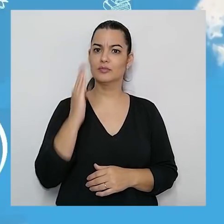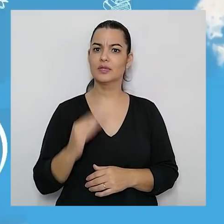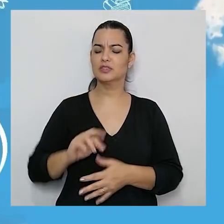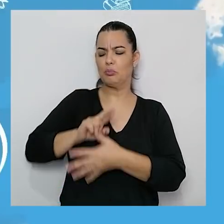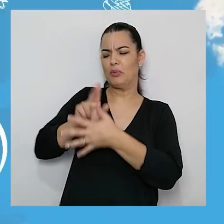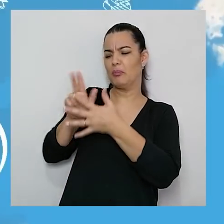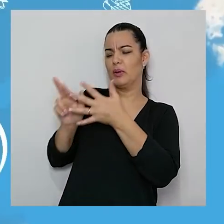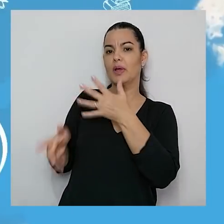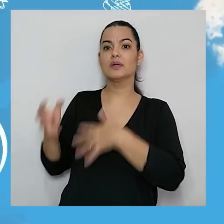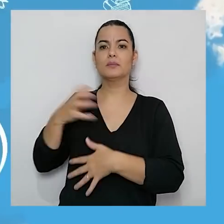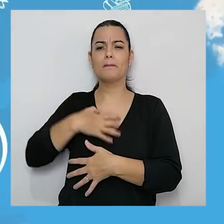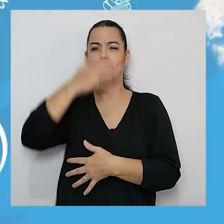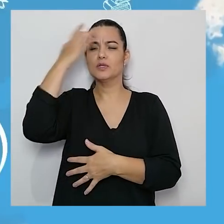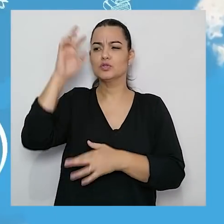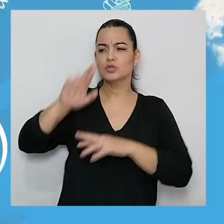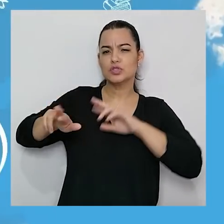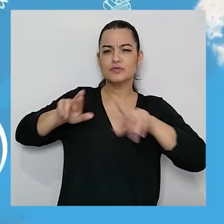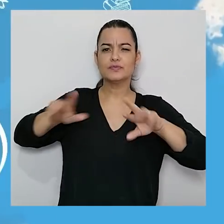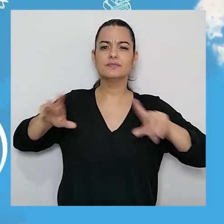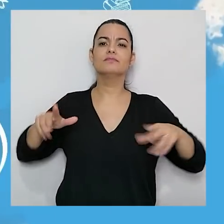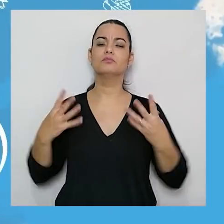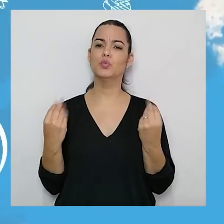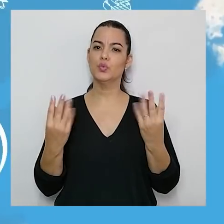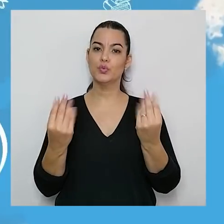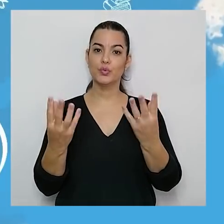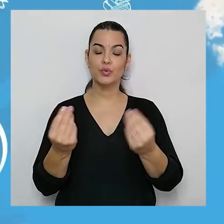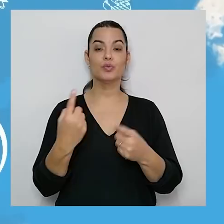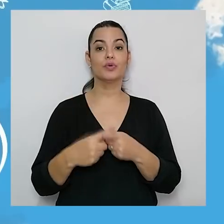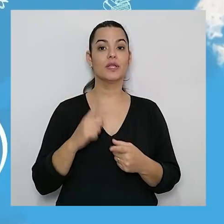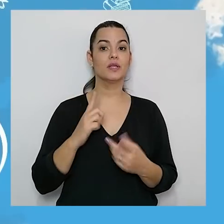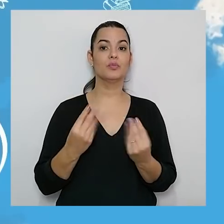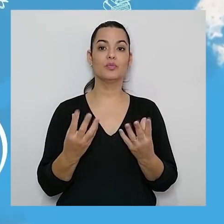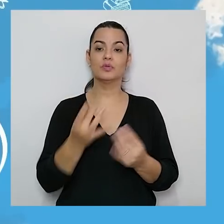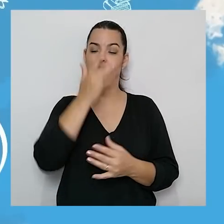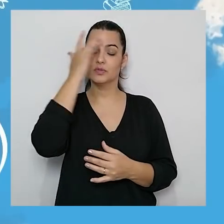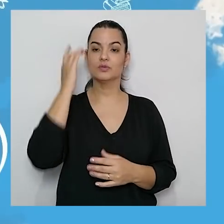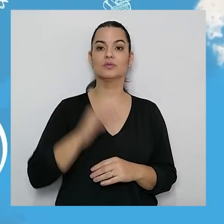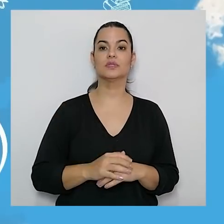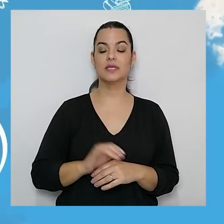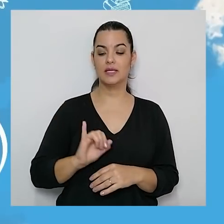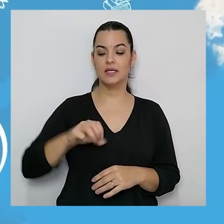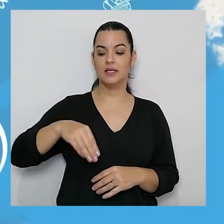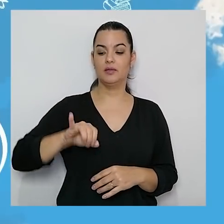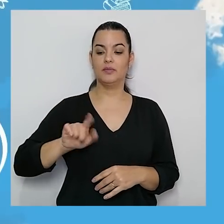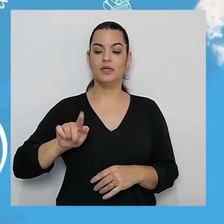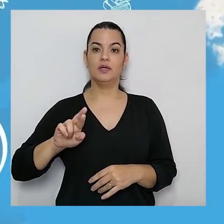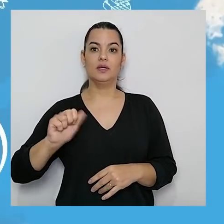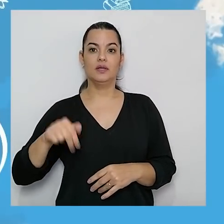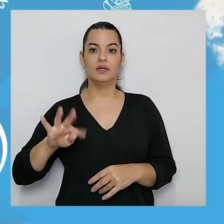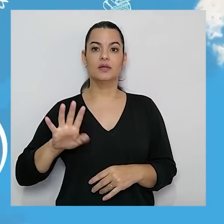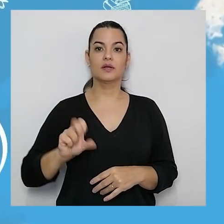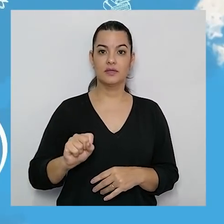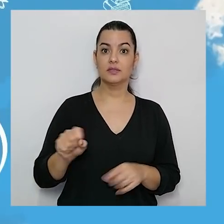país. Se nós considerarmos o número de imigrantes, né, os que são oriundos de outros países. E